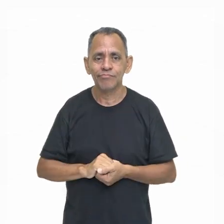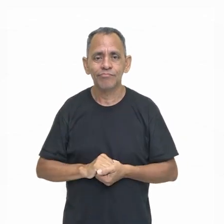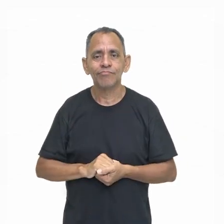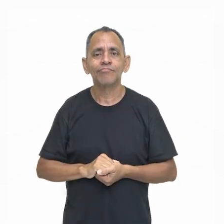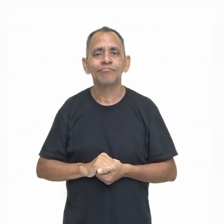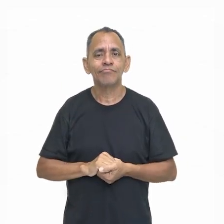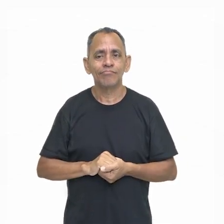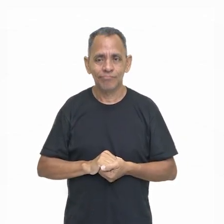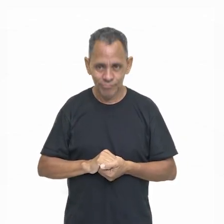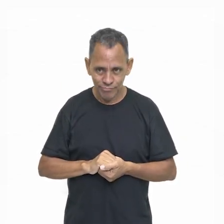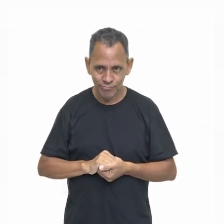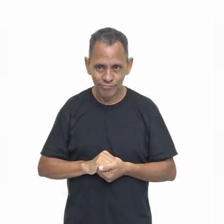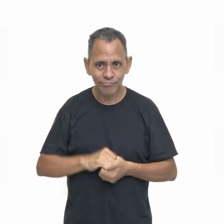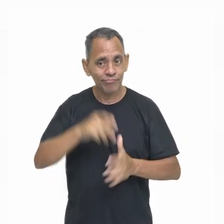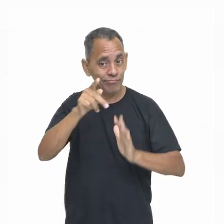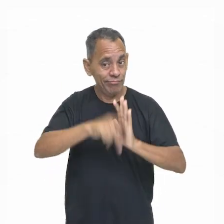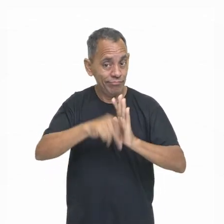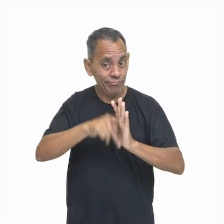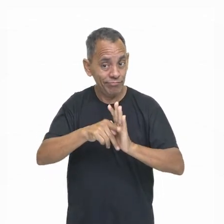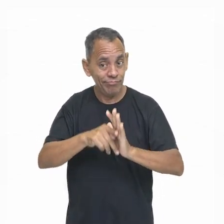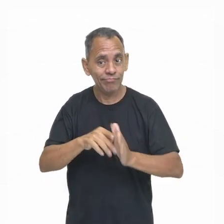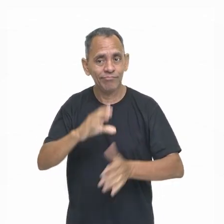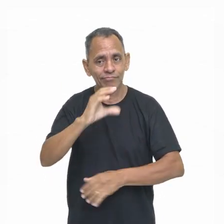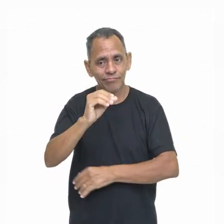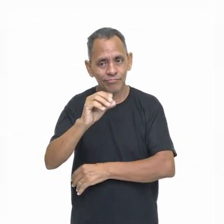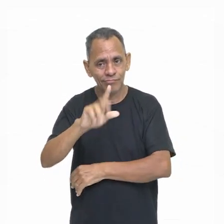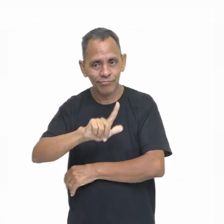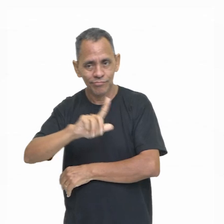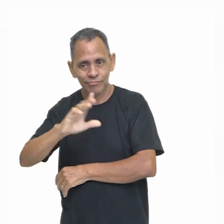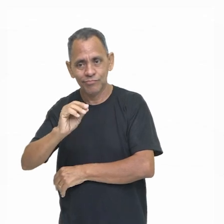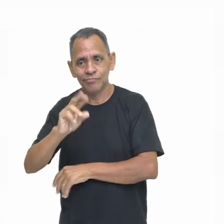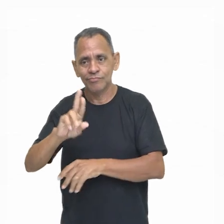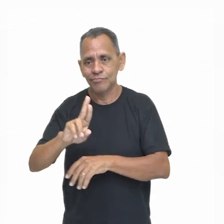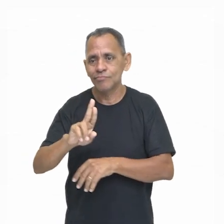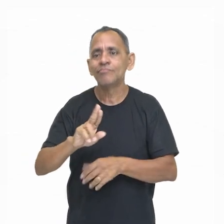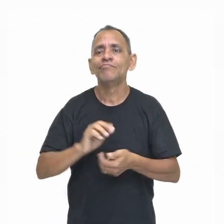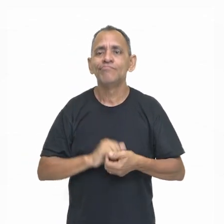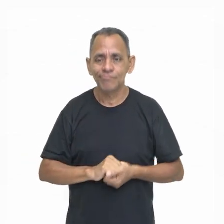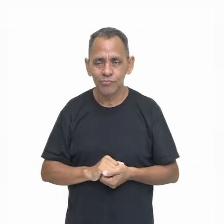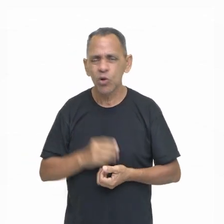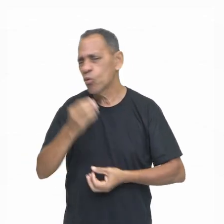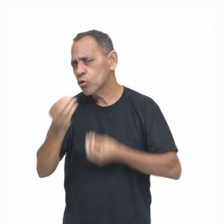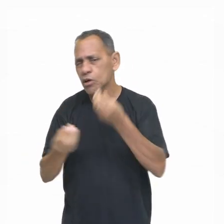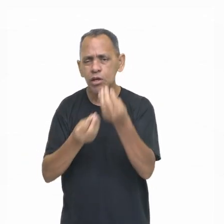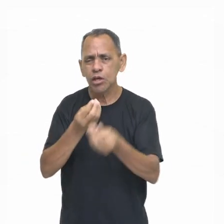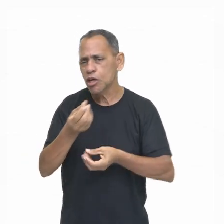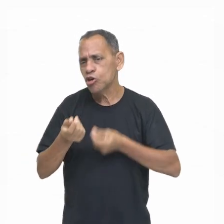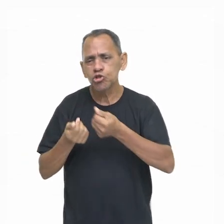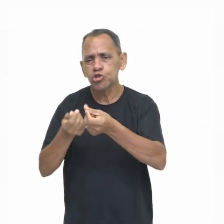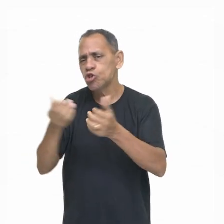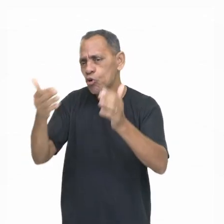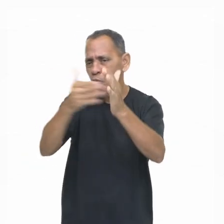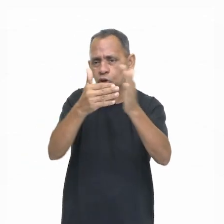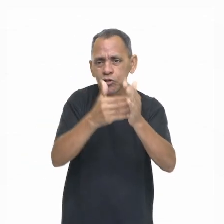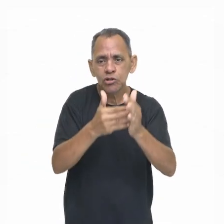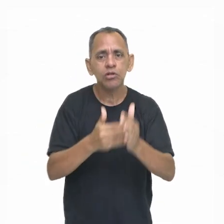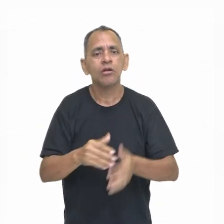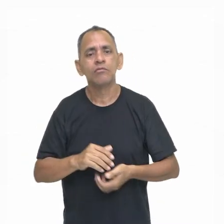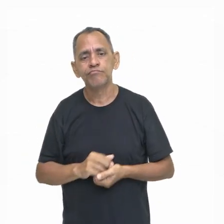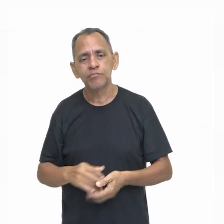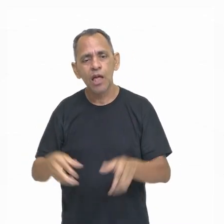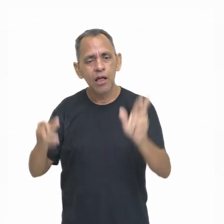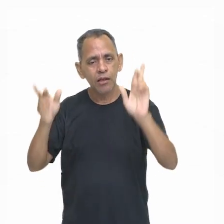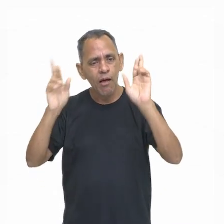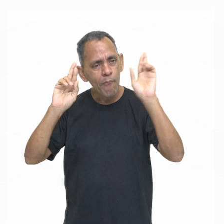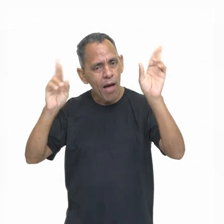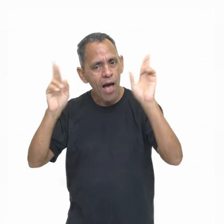Plano Collor, né? O que ele vai fazer com o dinheiro bloqueado? E aí ele fazendo ali paz e amor, declarando que